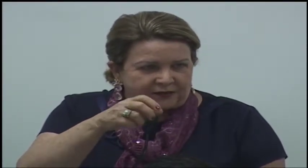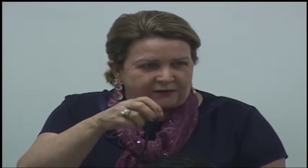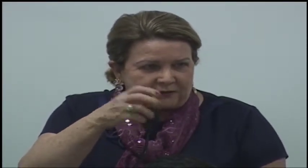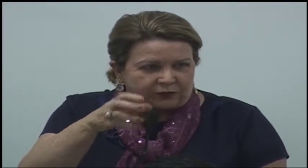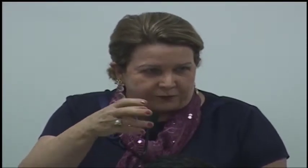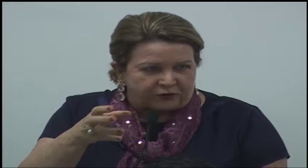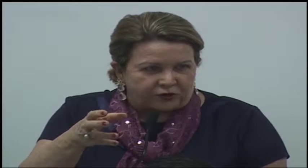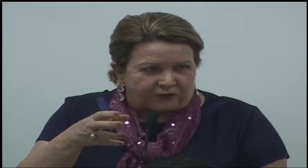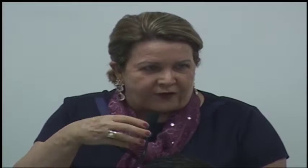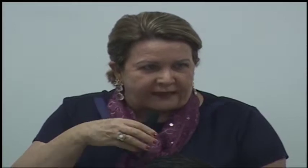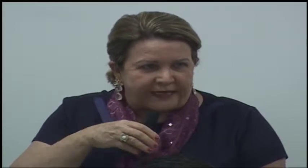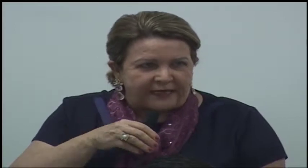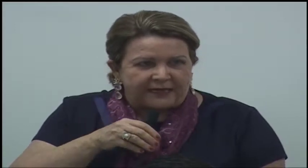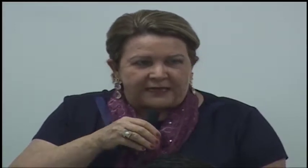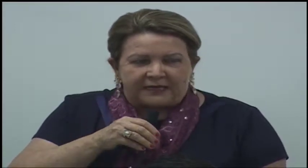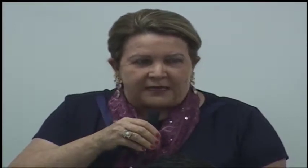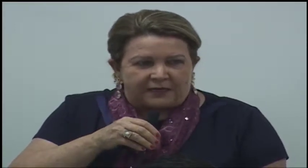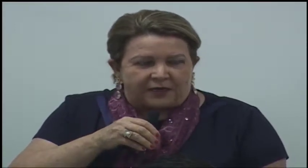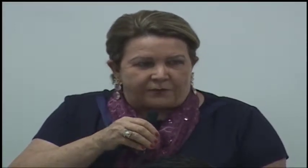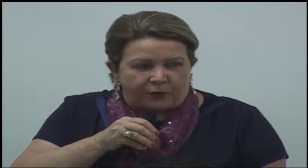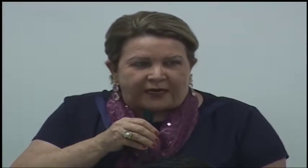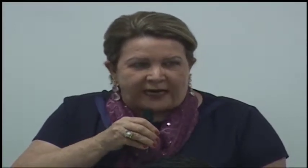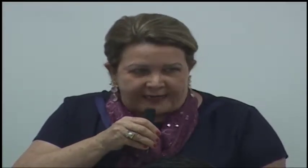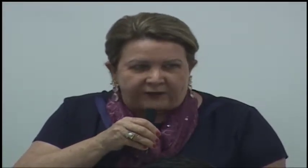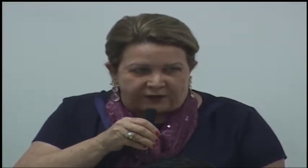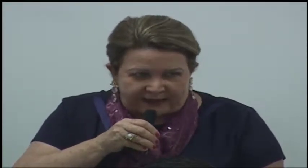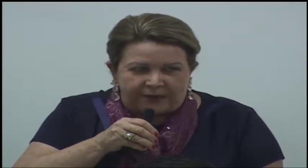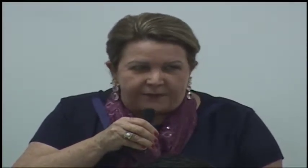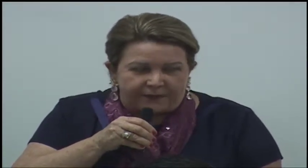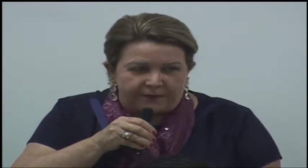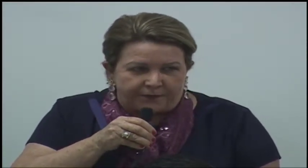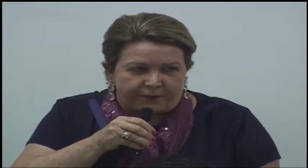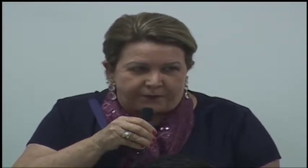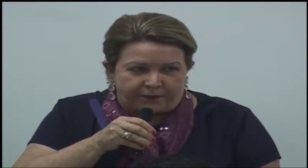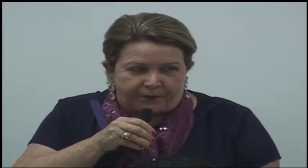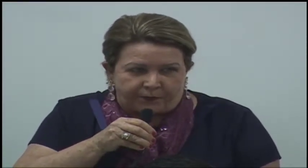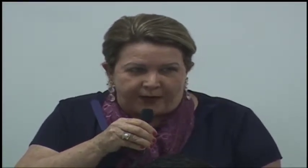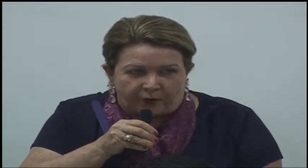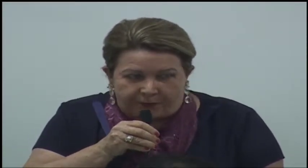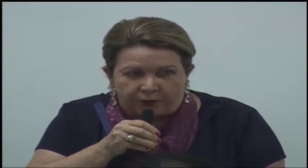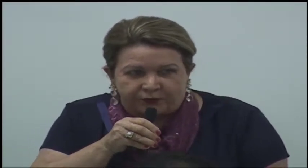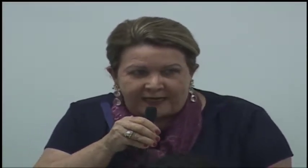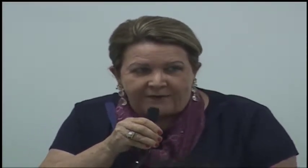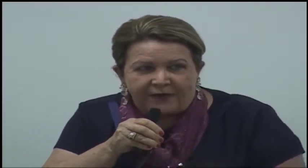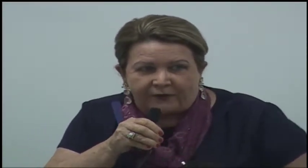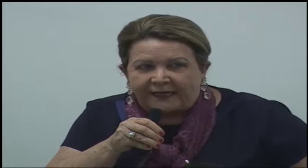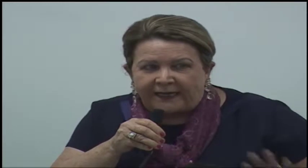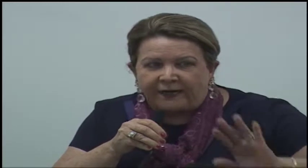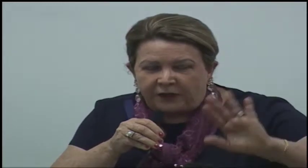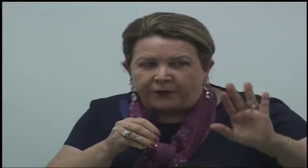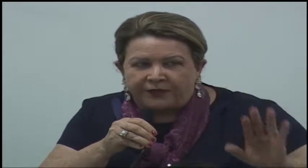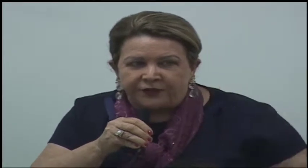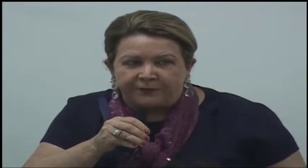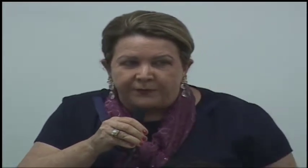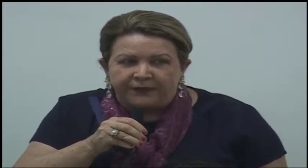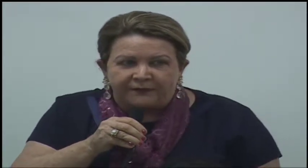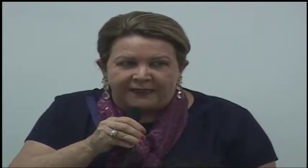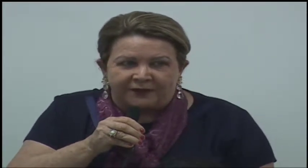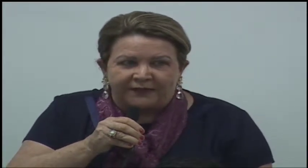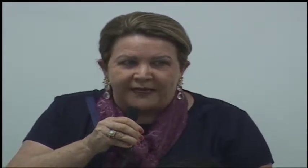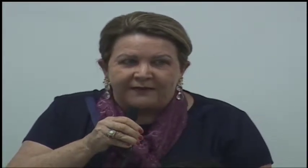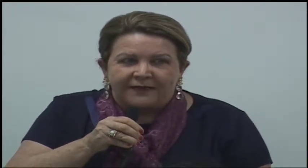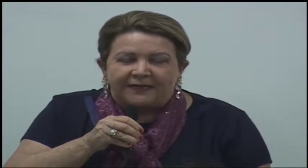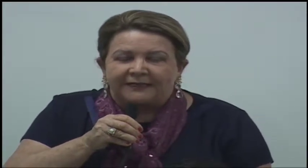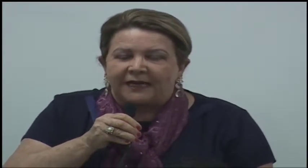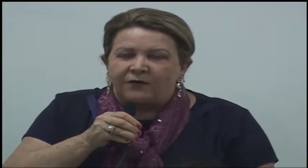que... durante o sofá, né? Para o cacareco, então, exatamente. Para o ecoponto, né? O cacareco, ele pode ir